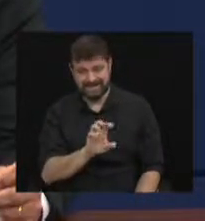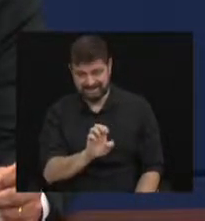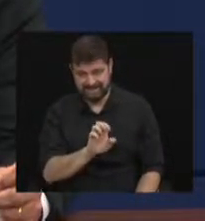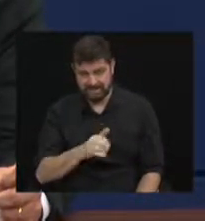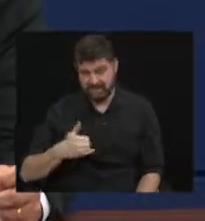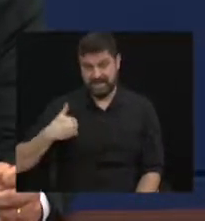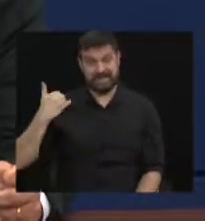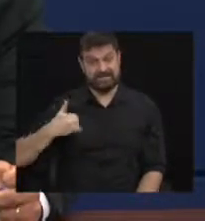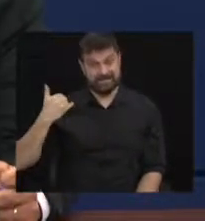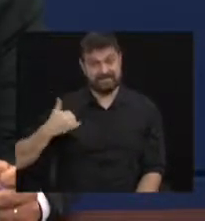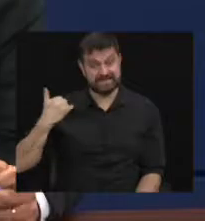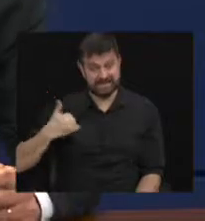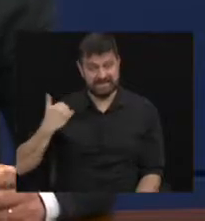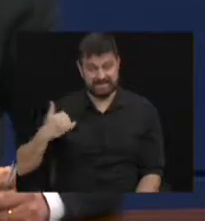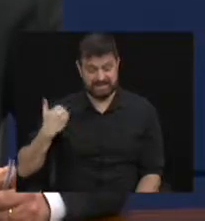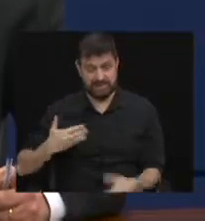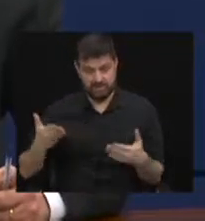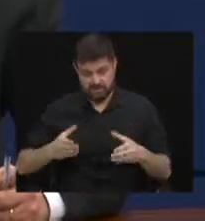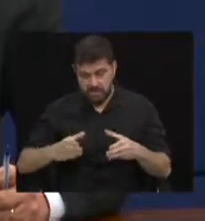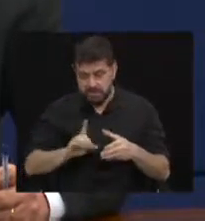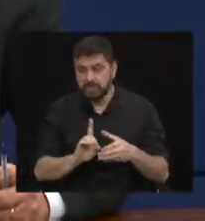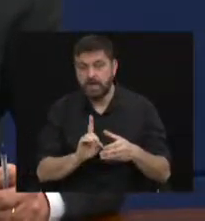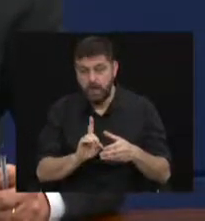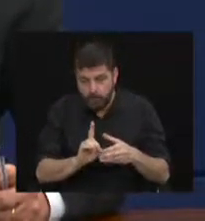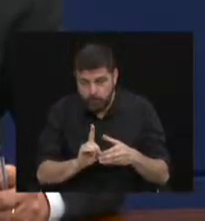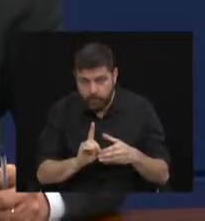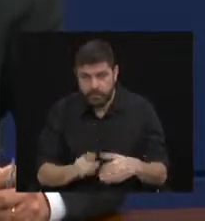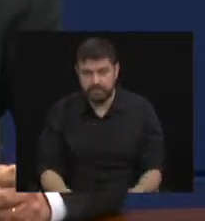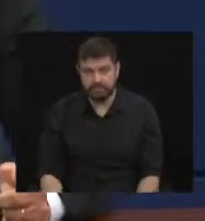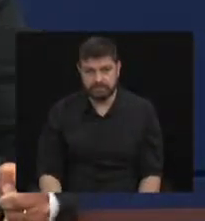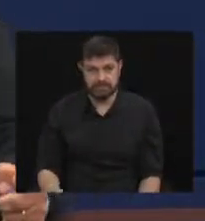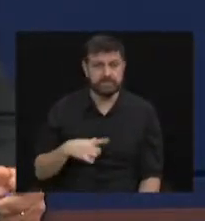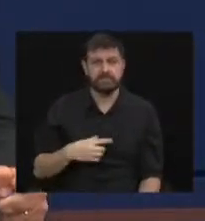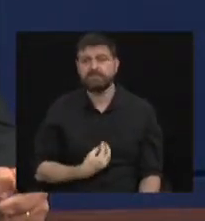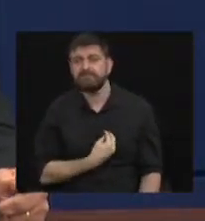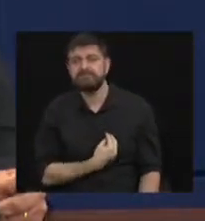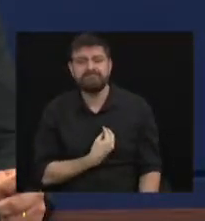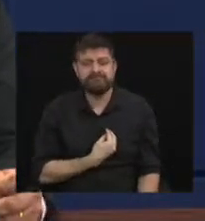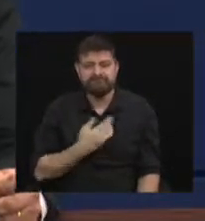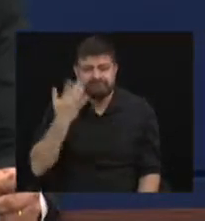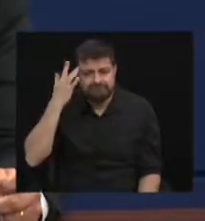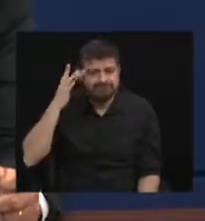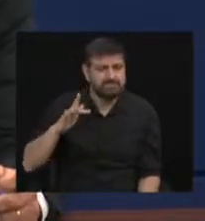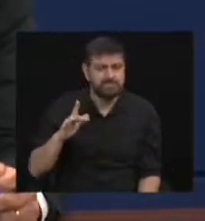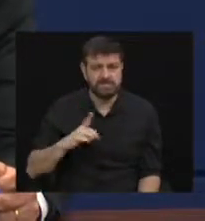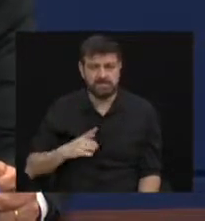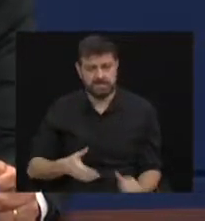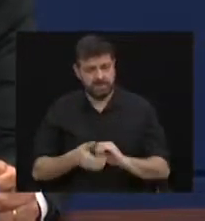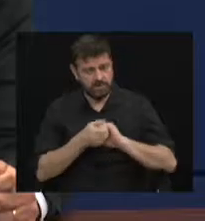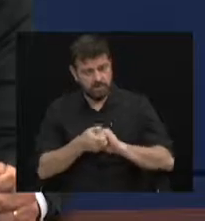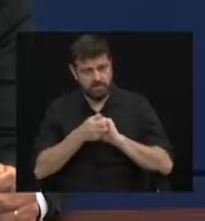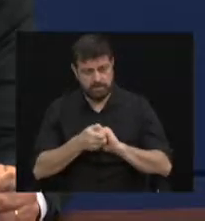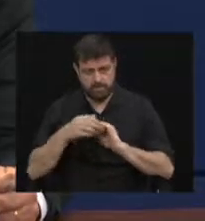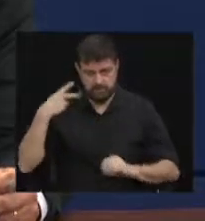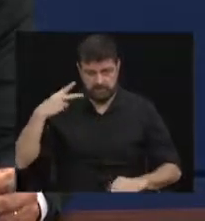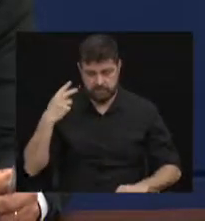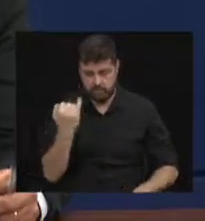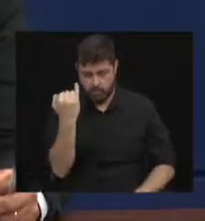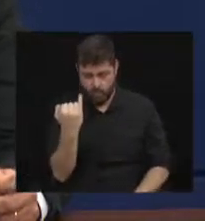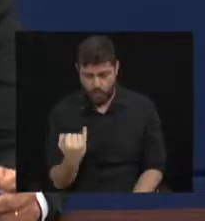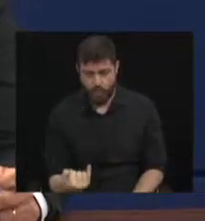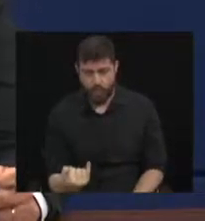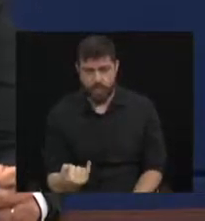domingo. Abraços. Muito obrigado, vereador professor Alberto. Eu consulto o vereador Campos Filho. Qual o próximo vereador inscrito? O